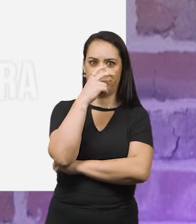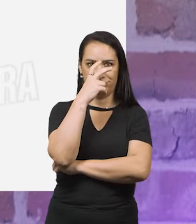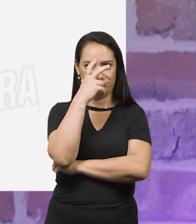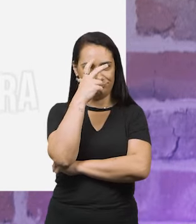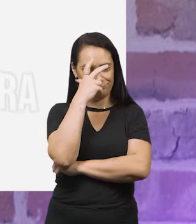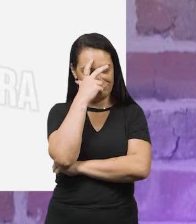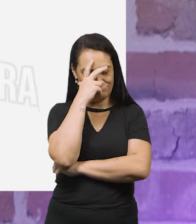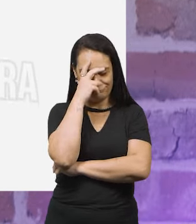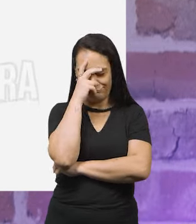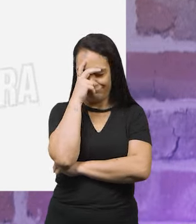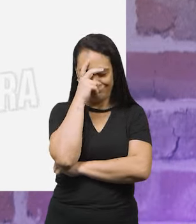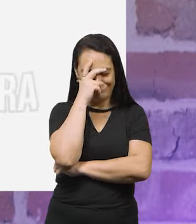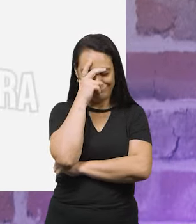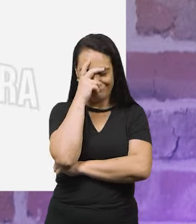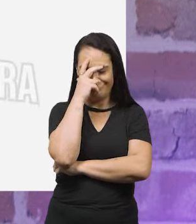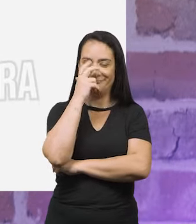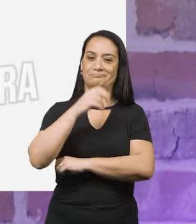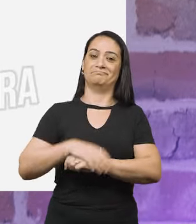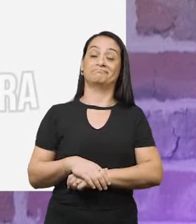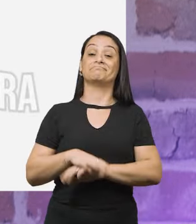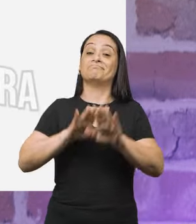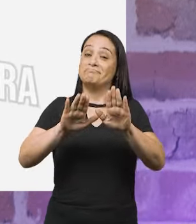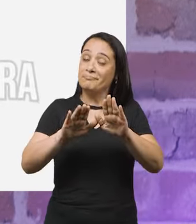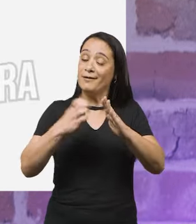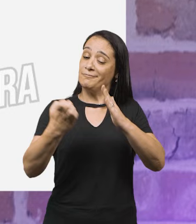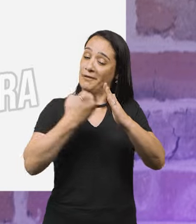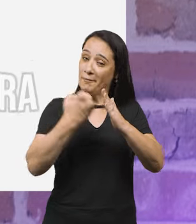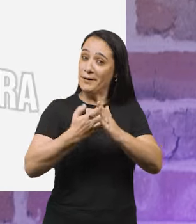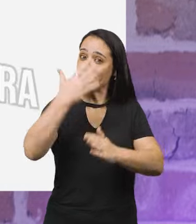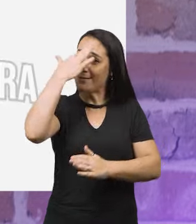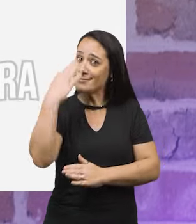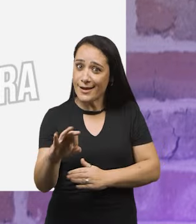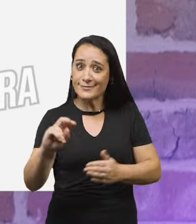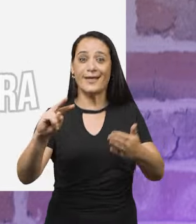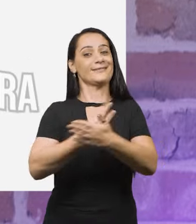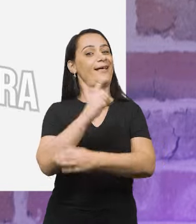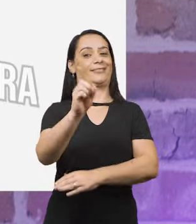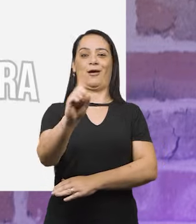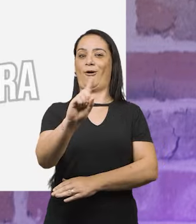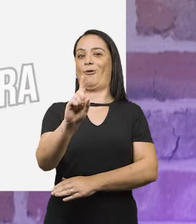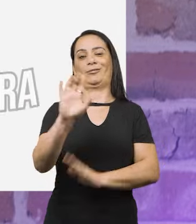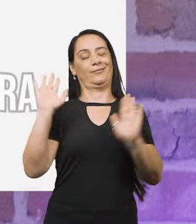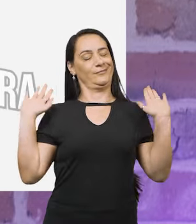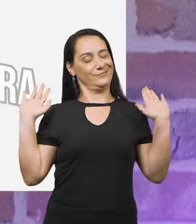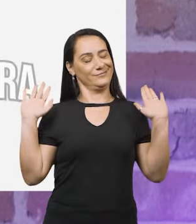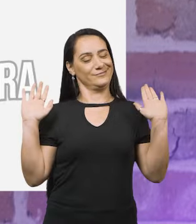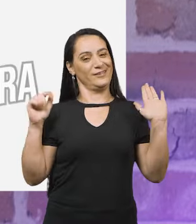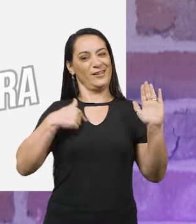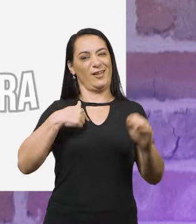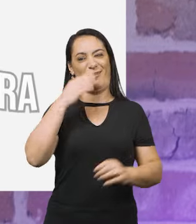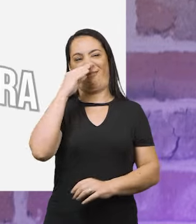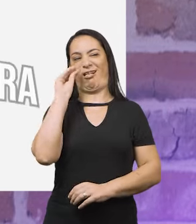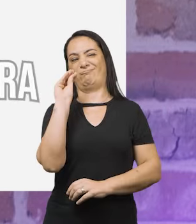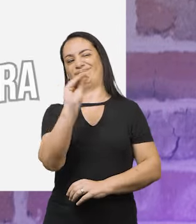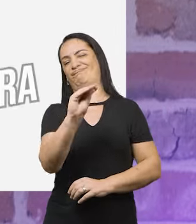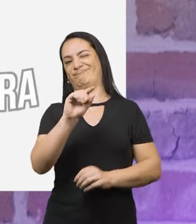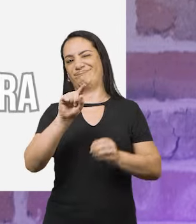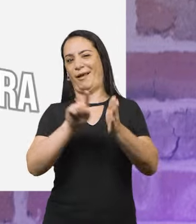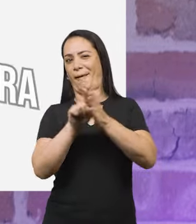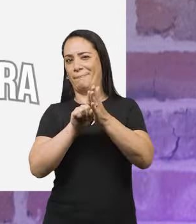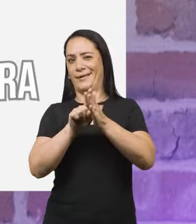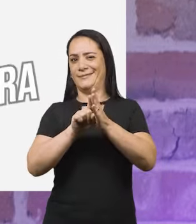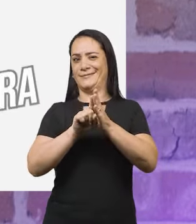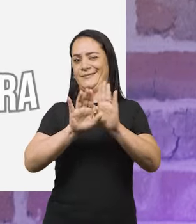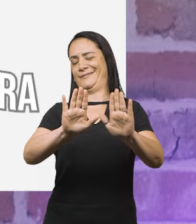isso? Eu tenho certeza que a Adobe não deixaria com que isso acontecesse, tá? Então eu vou ignorar essa